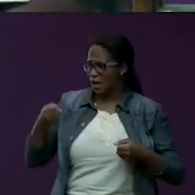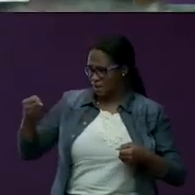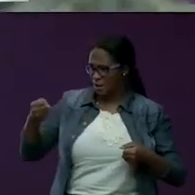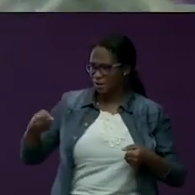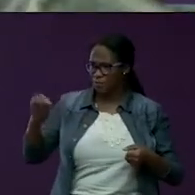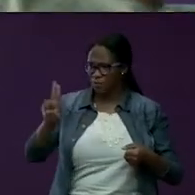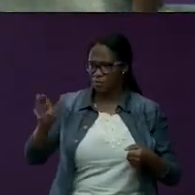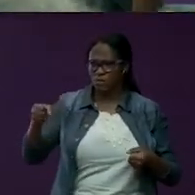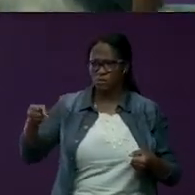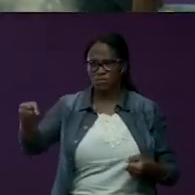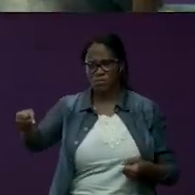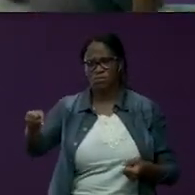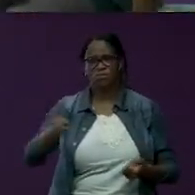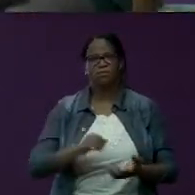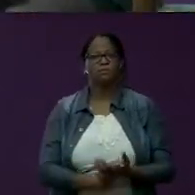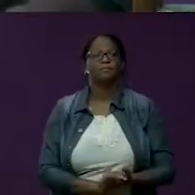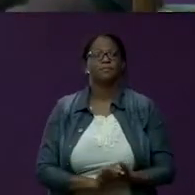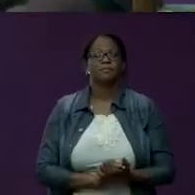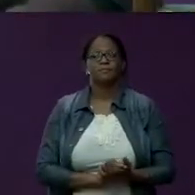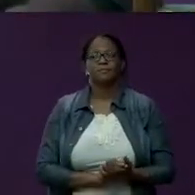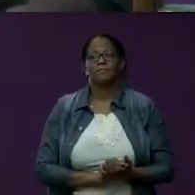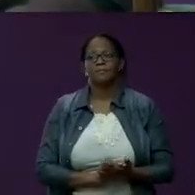usar? É esse aqui?